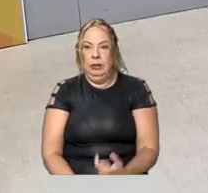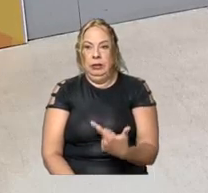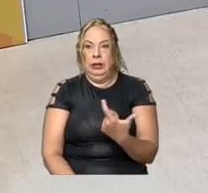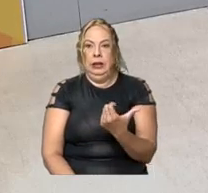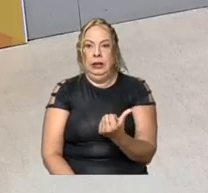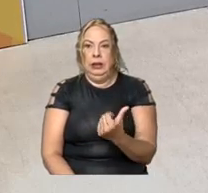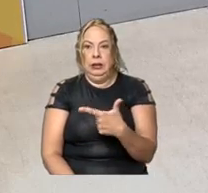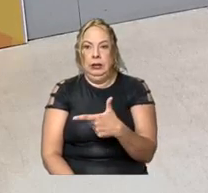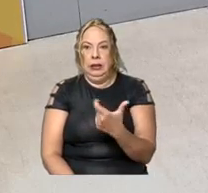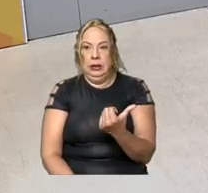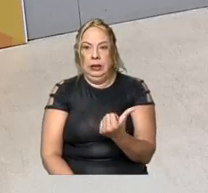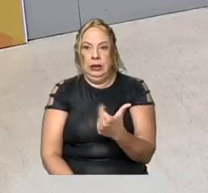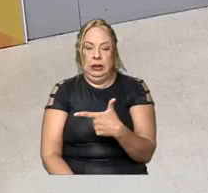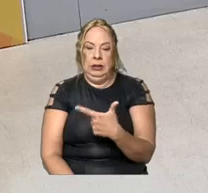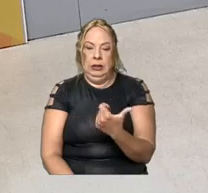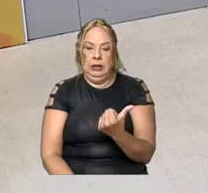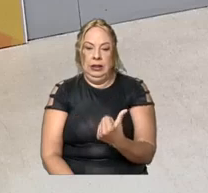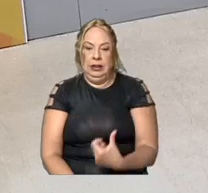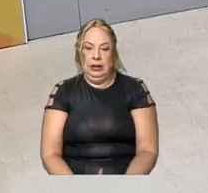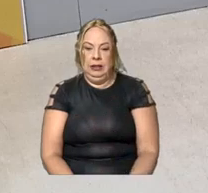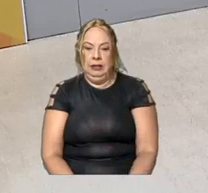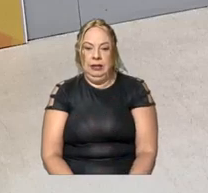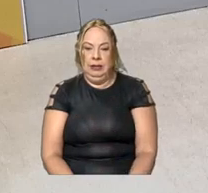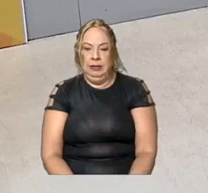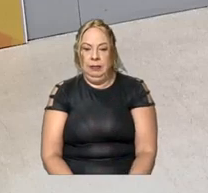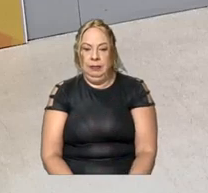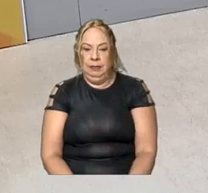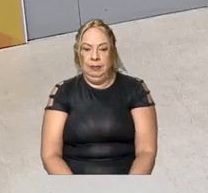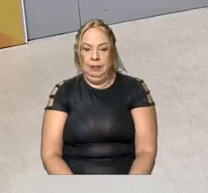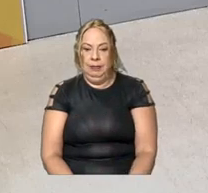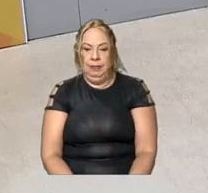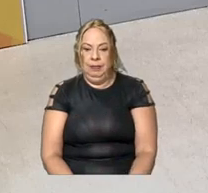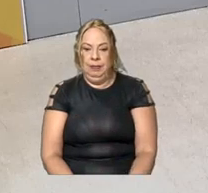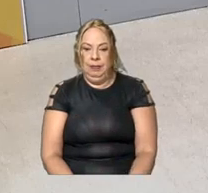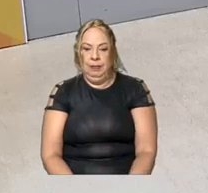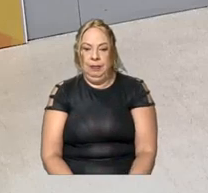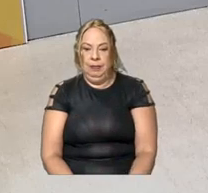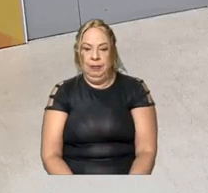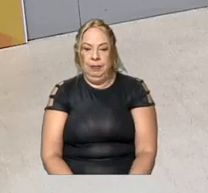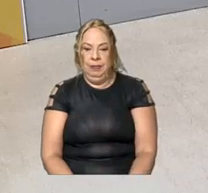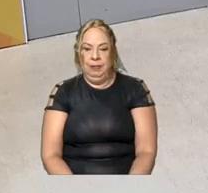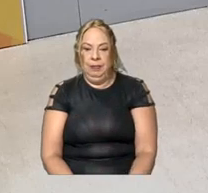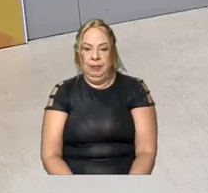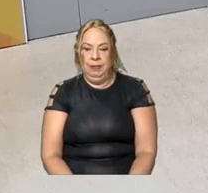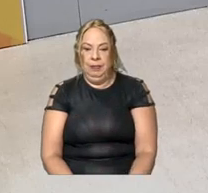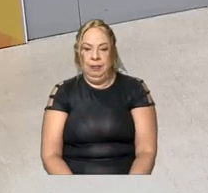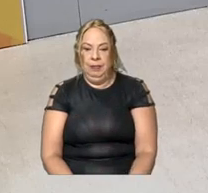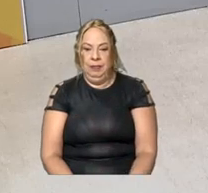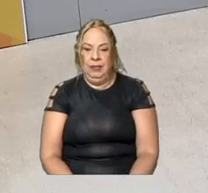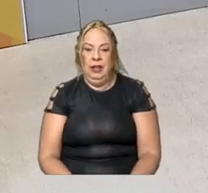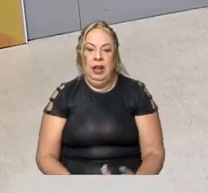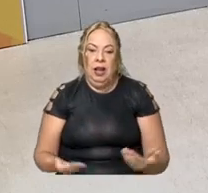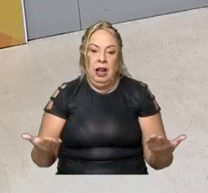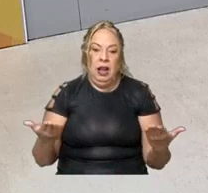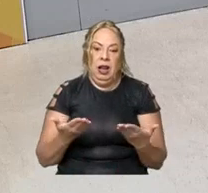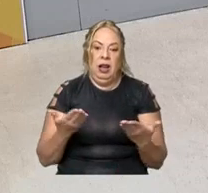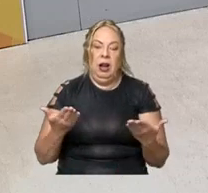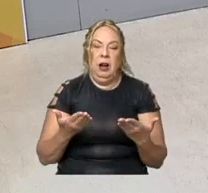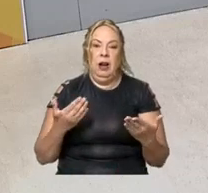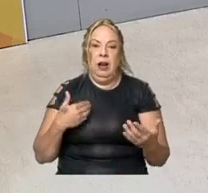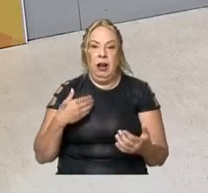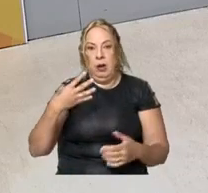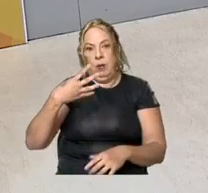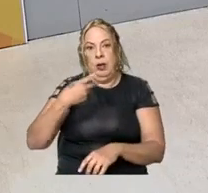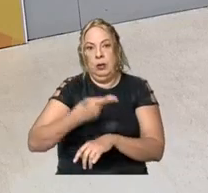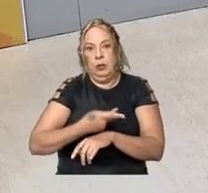também 26, 26. Turma de casa aí na expectativa, 100 mil reais indo para a conta de qualquer pessoa,